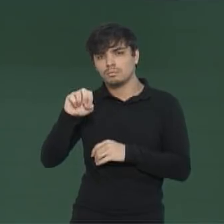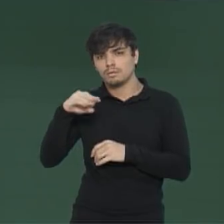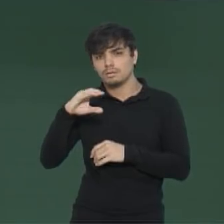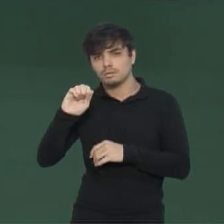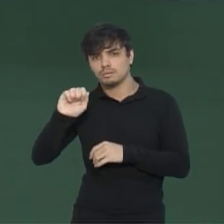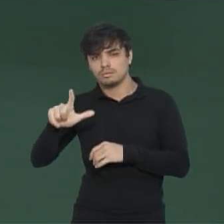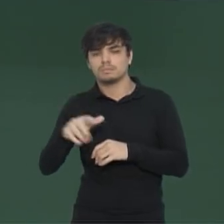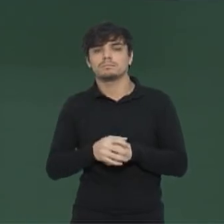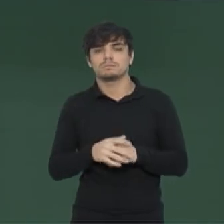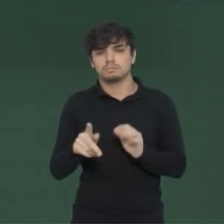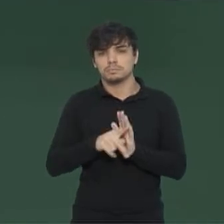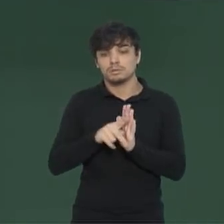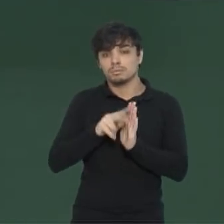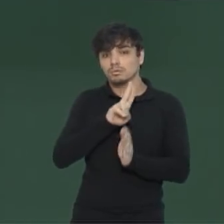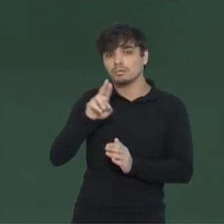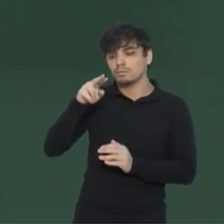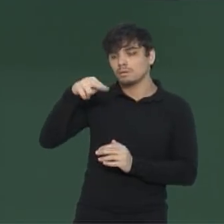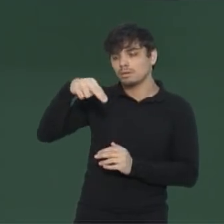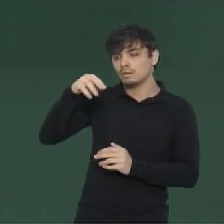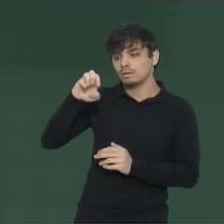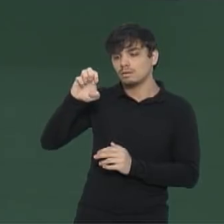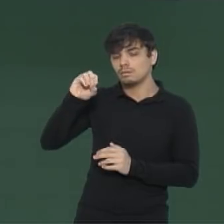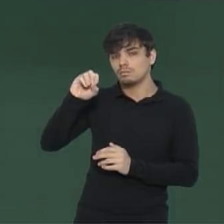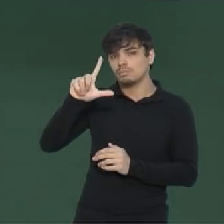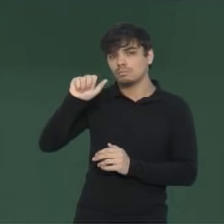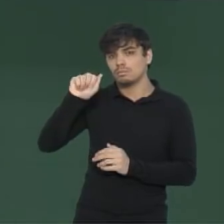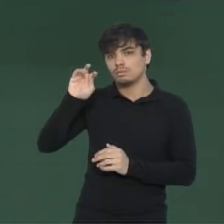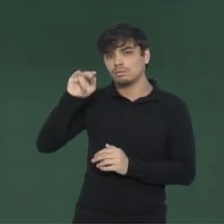línguas neolatinas.